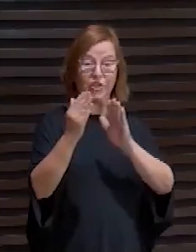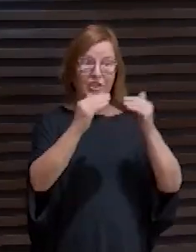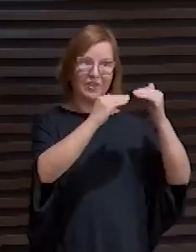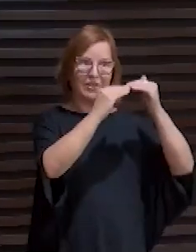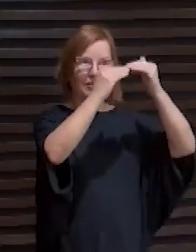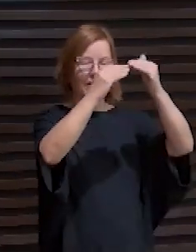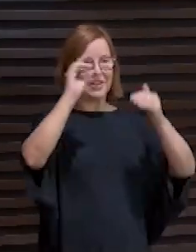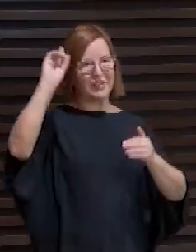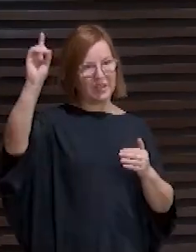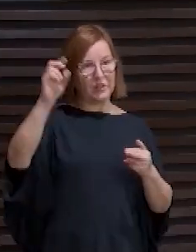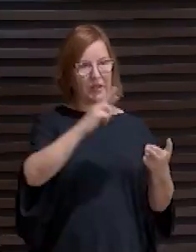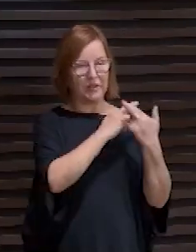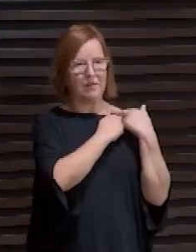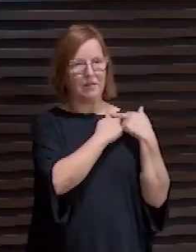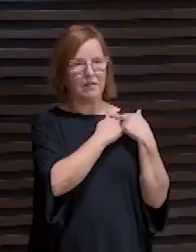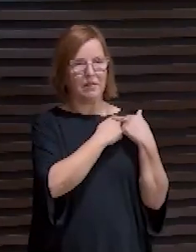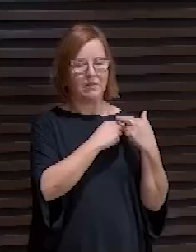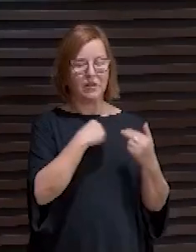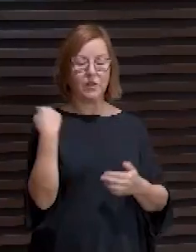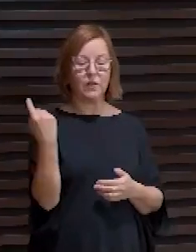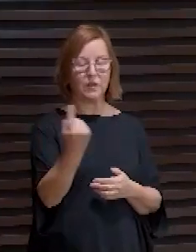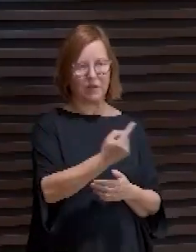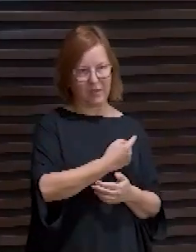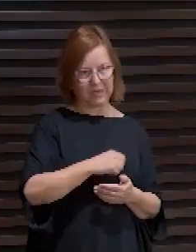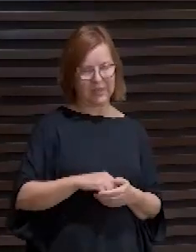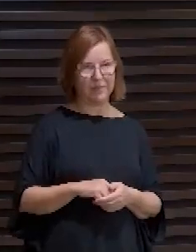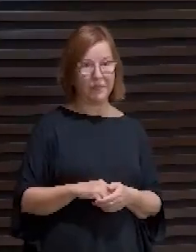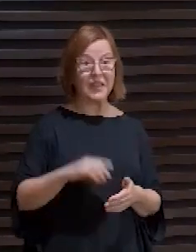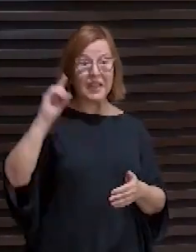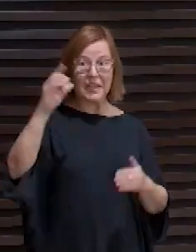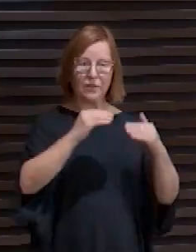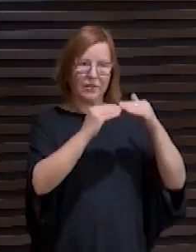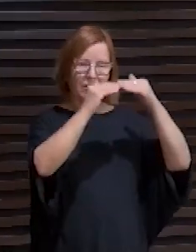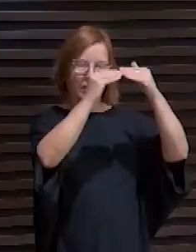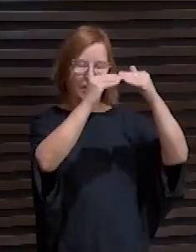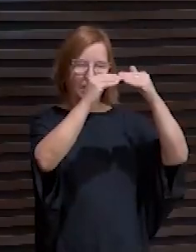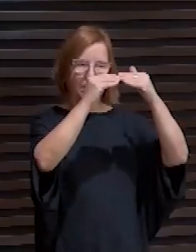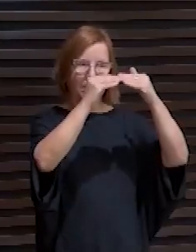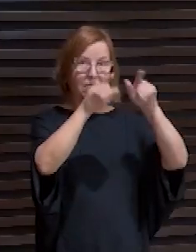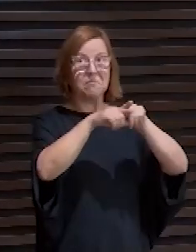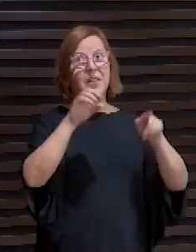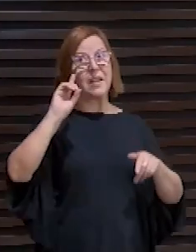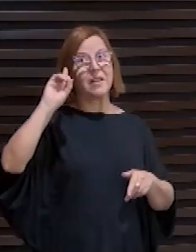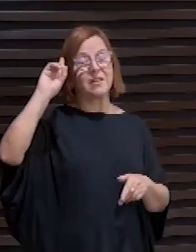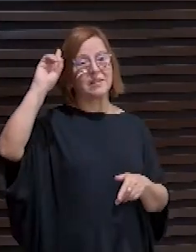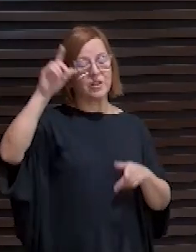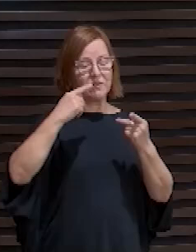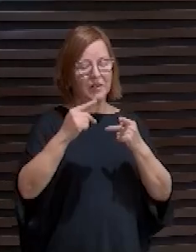e a responsabilidade humana? Porque ao mesmo tempo que Deus é soberano, Ele diz assim: perseverem.